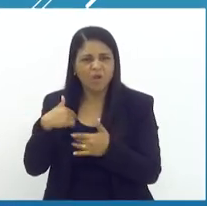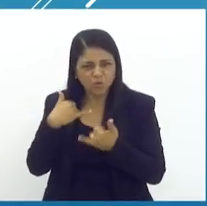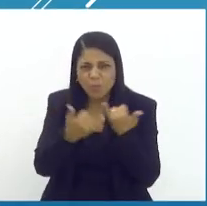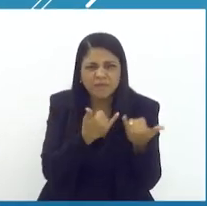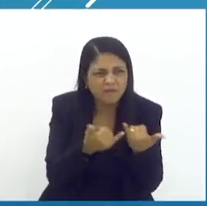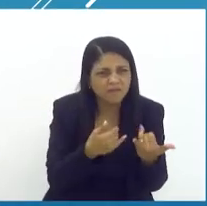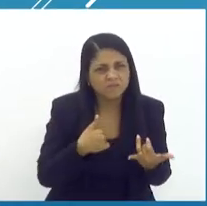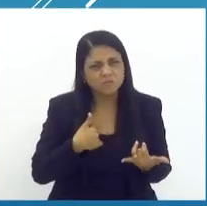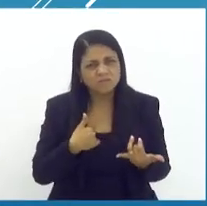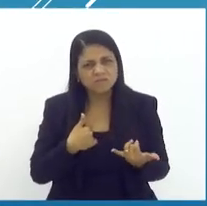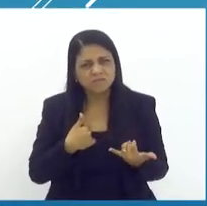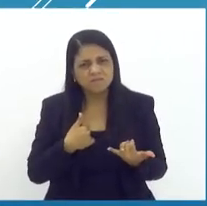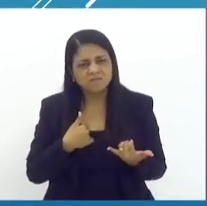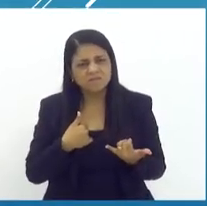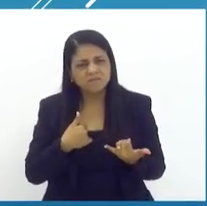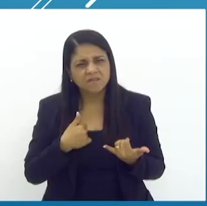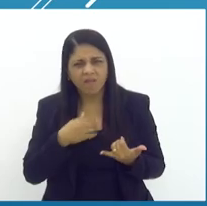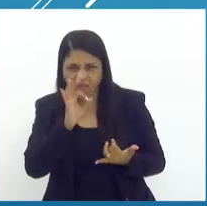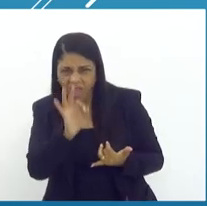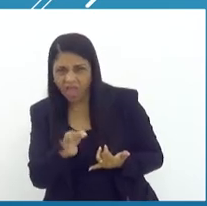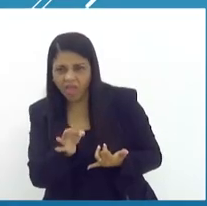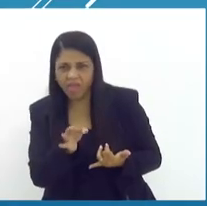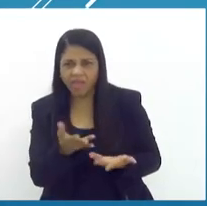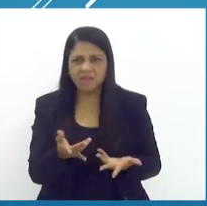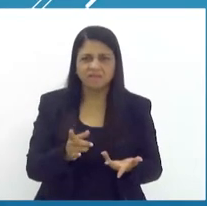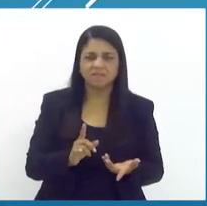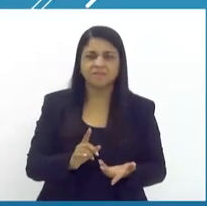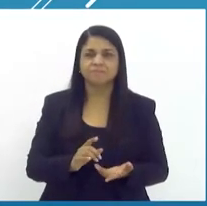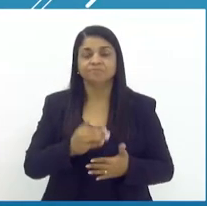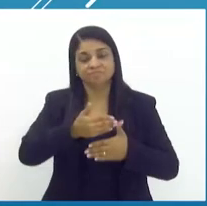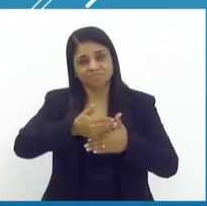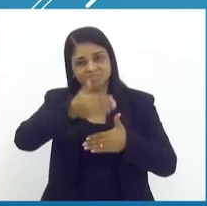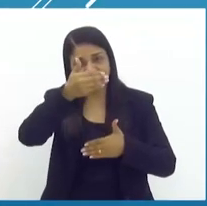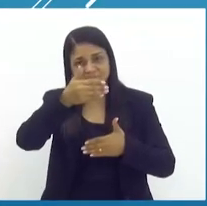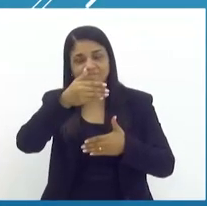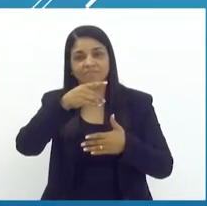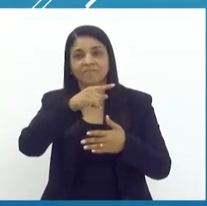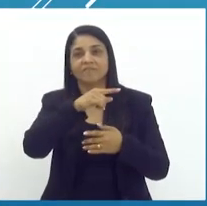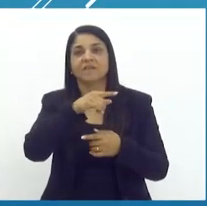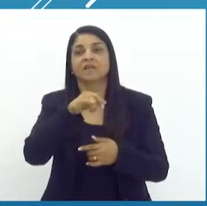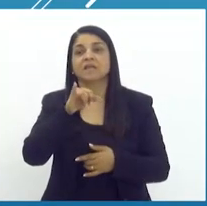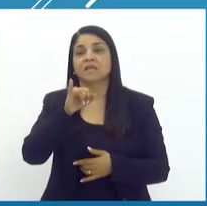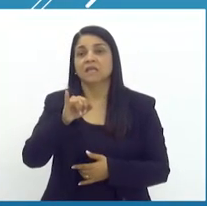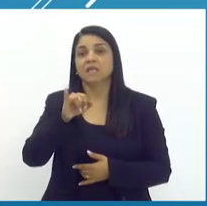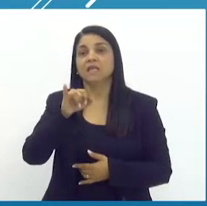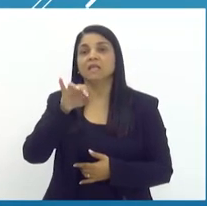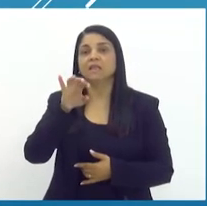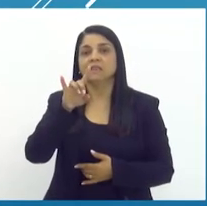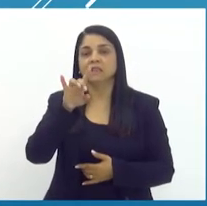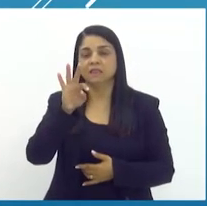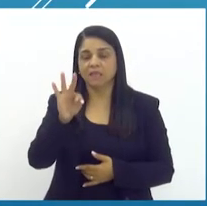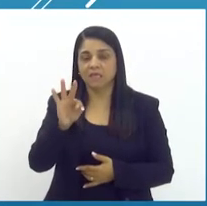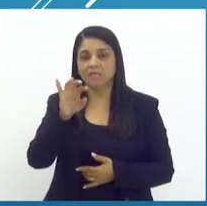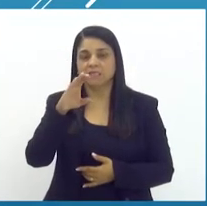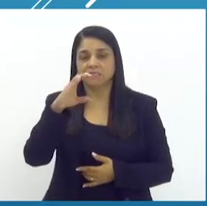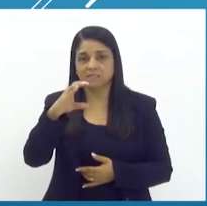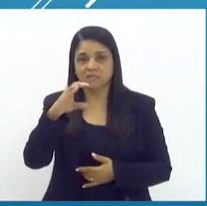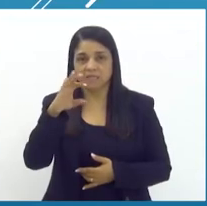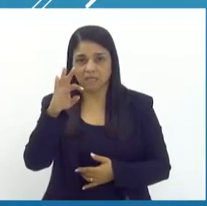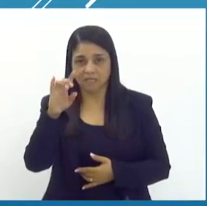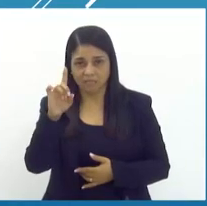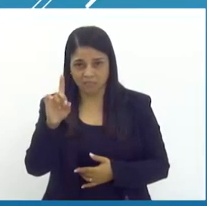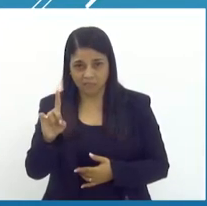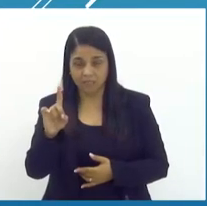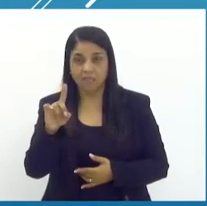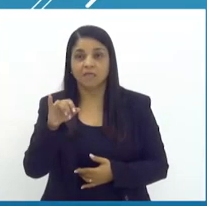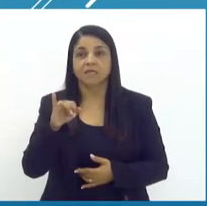com isso será que é mesmo pode passar quero outro ponto do interceder pronto É isso aí a penúltimatela o